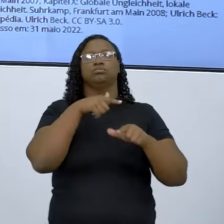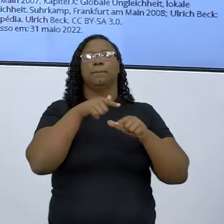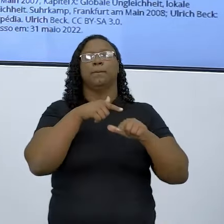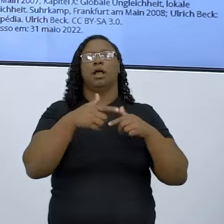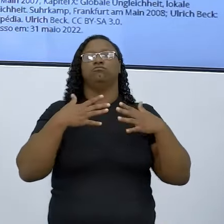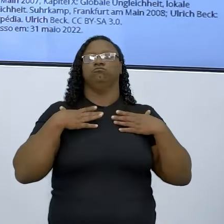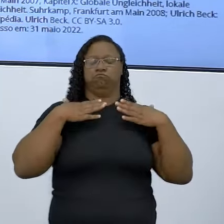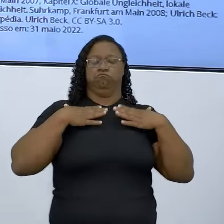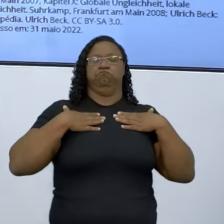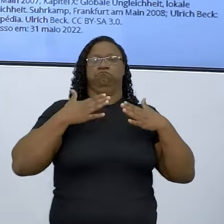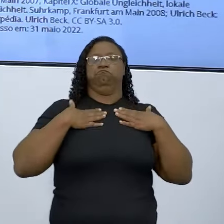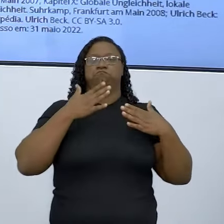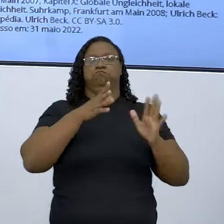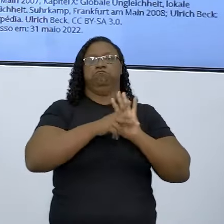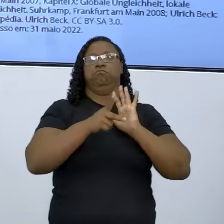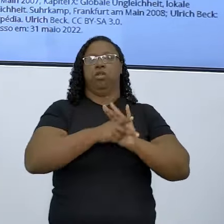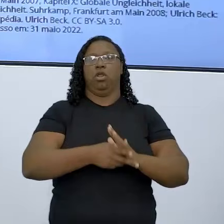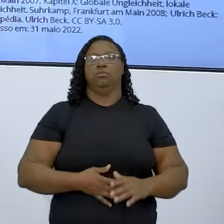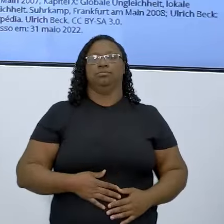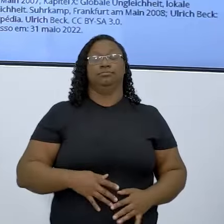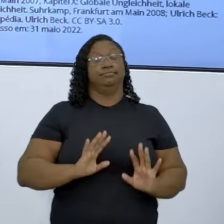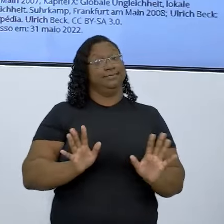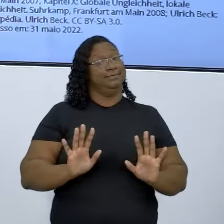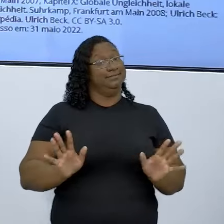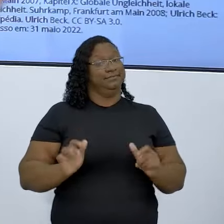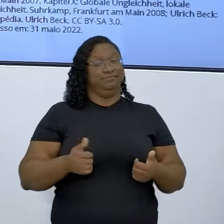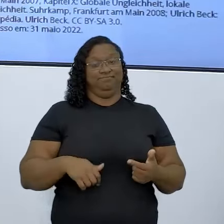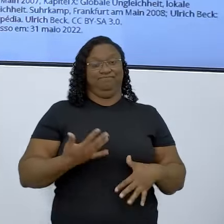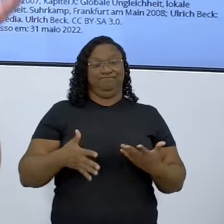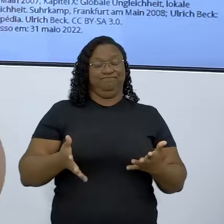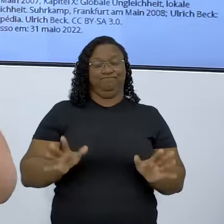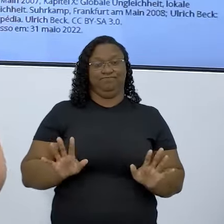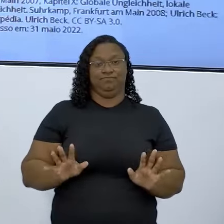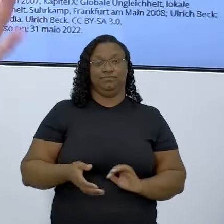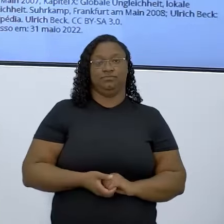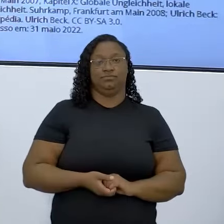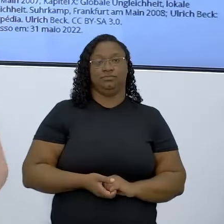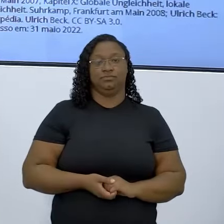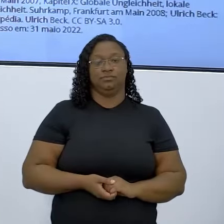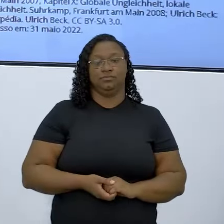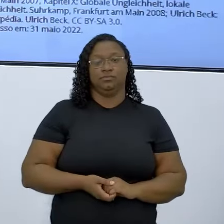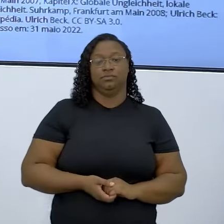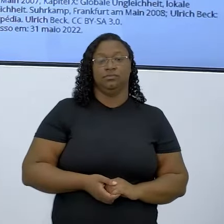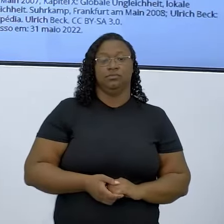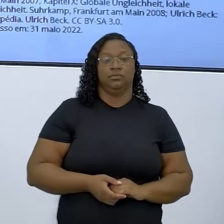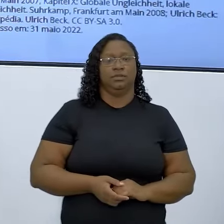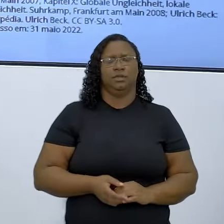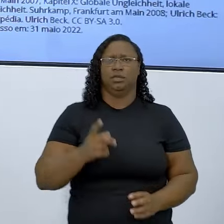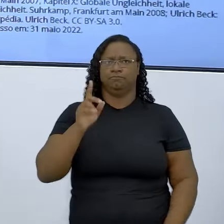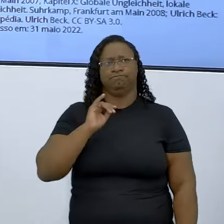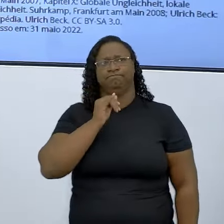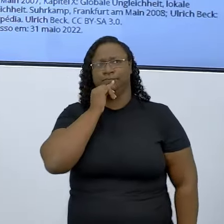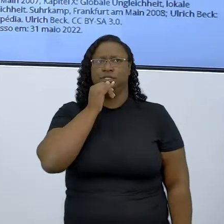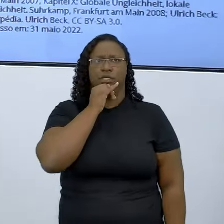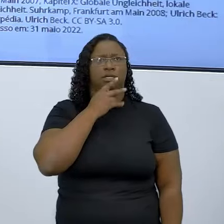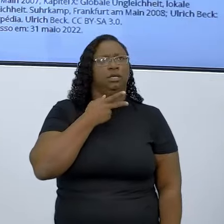vai ser uma lógica que vai começar a não fazer muito sentido. E isso não tem a ver com, mas isso tá falando sobre, sei